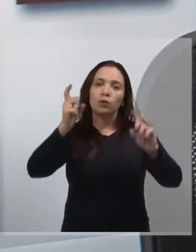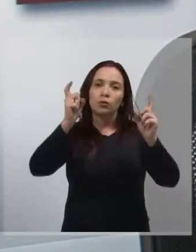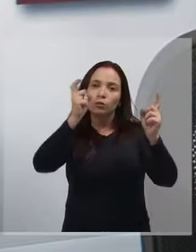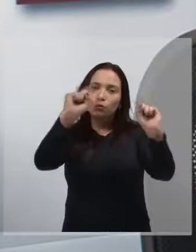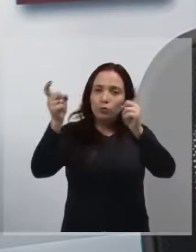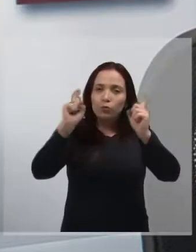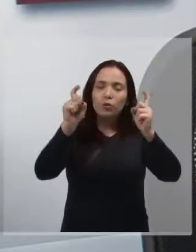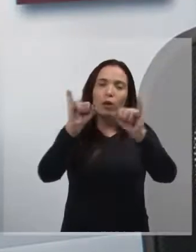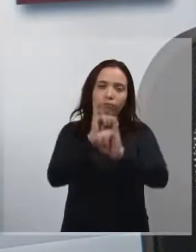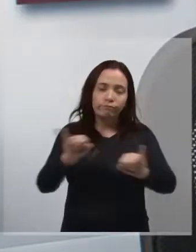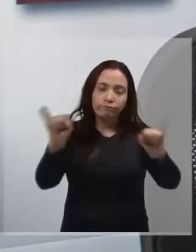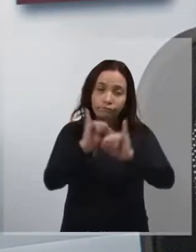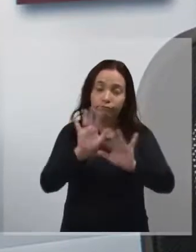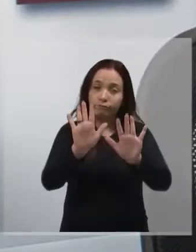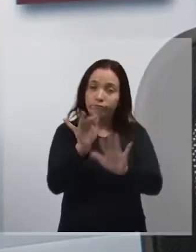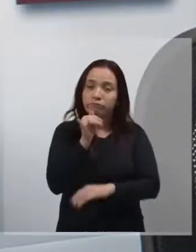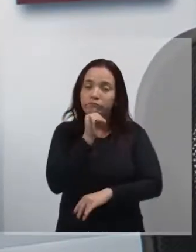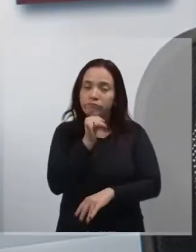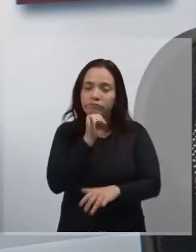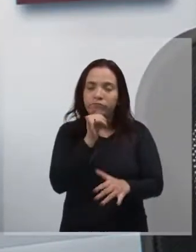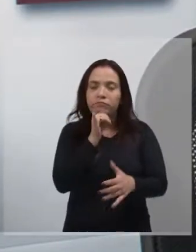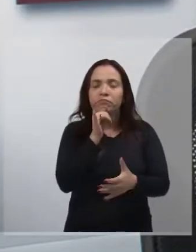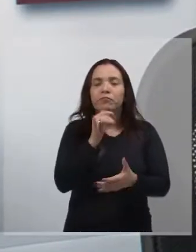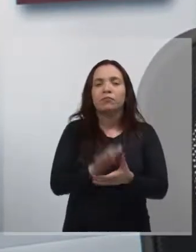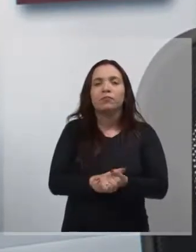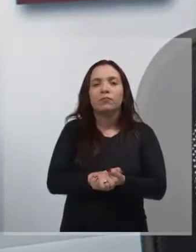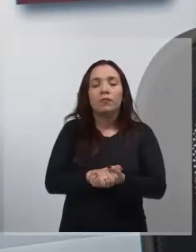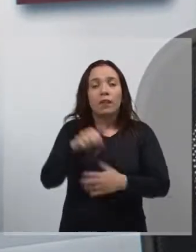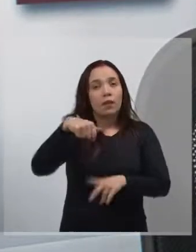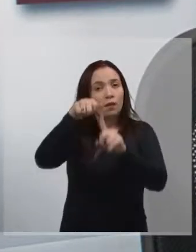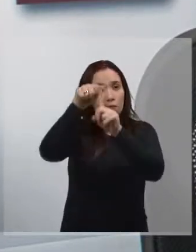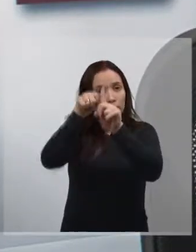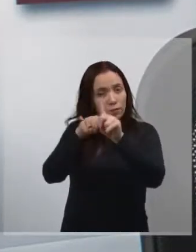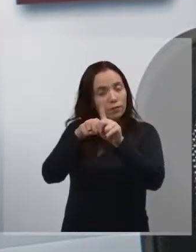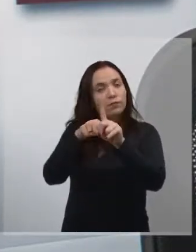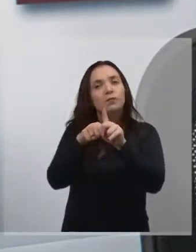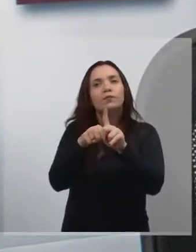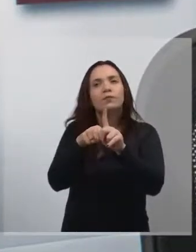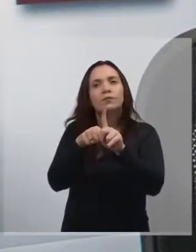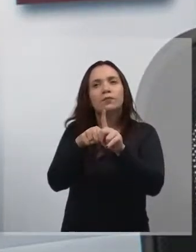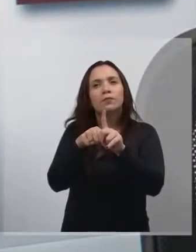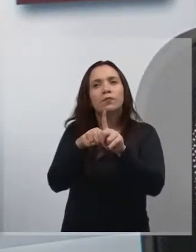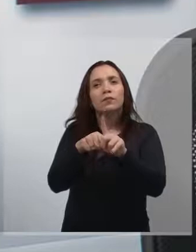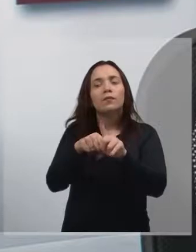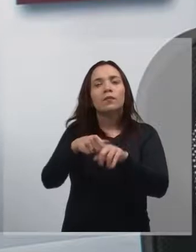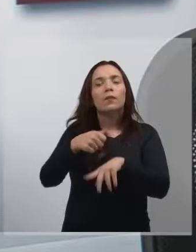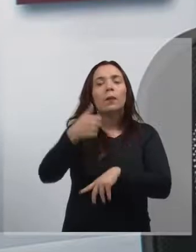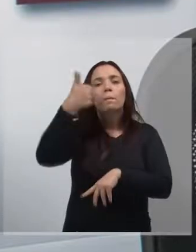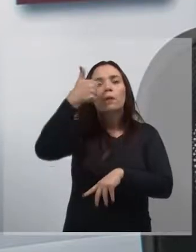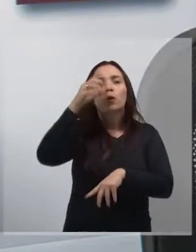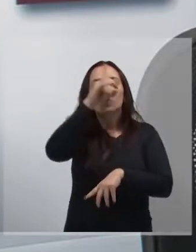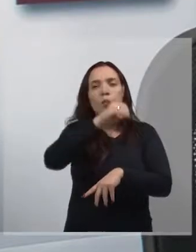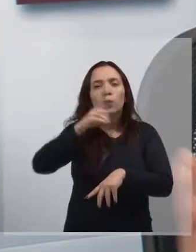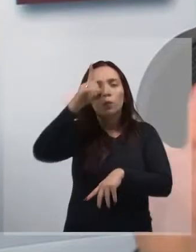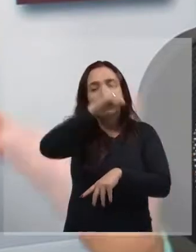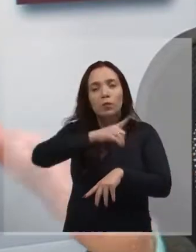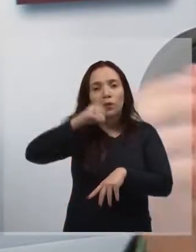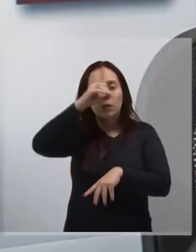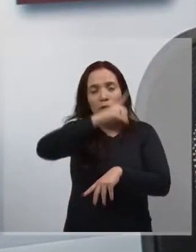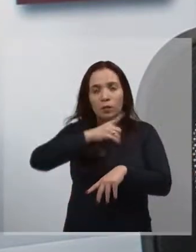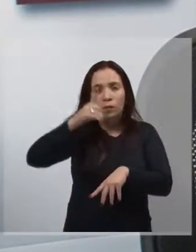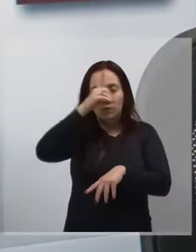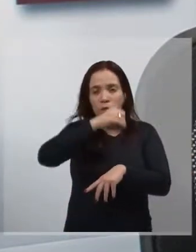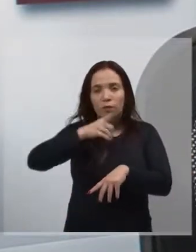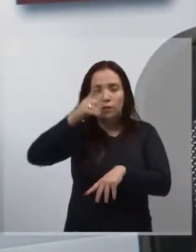exemplo, nós tivemos, durante esse mês, no primeiro domingo desse mês, né, ele